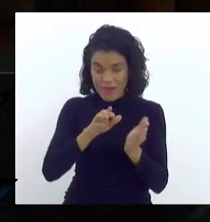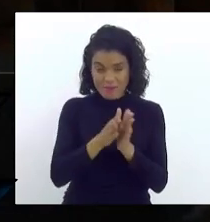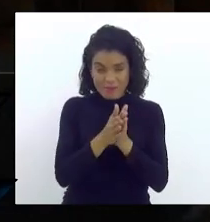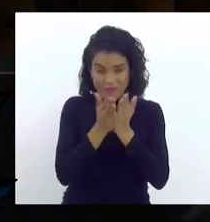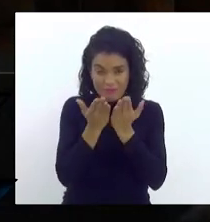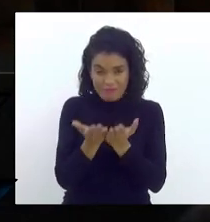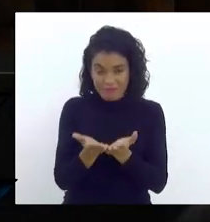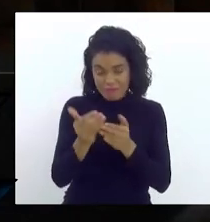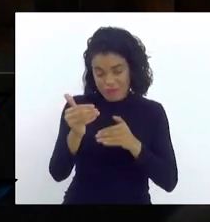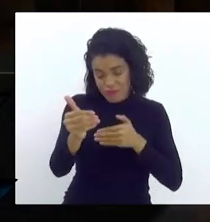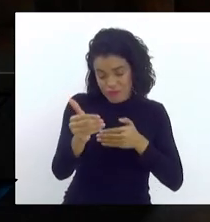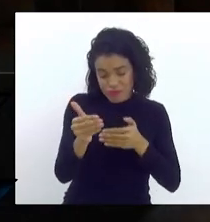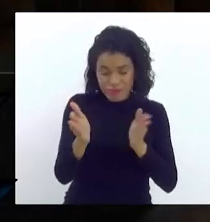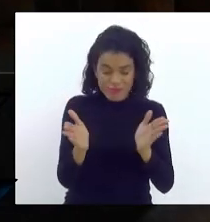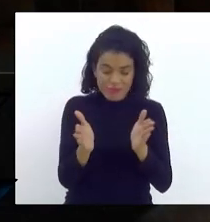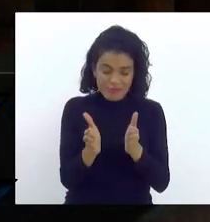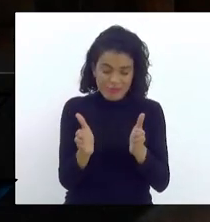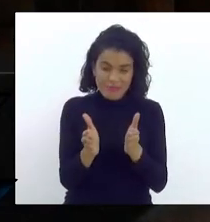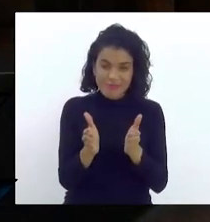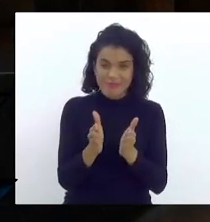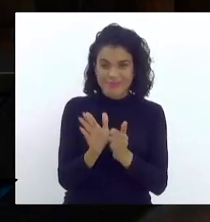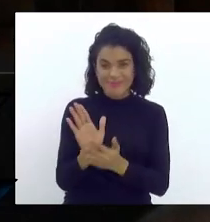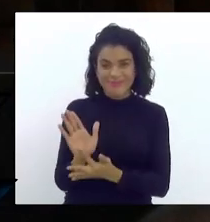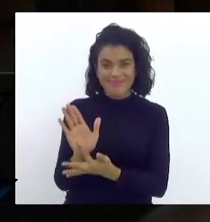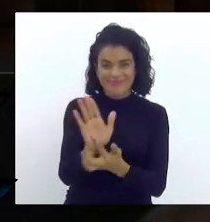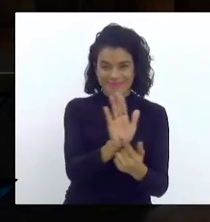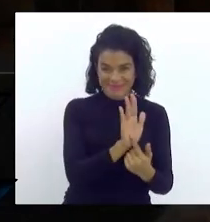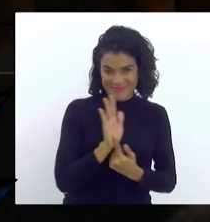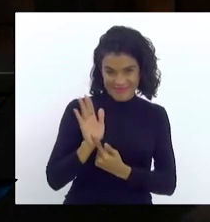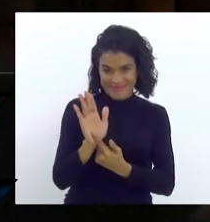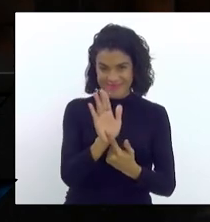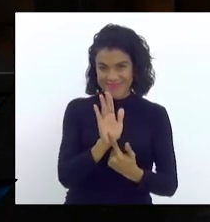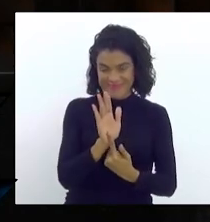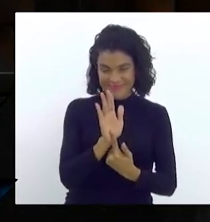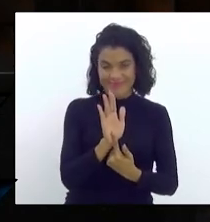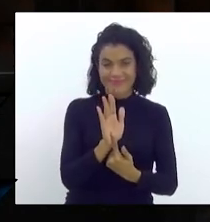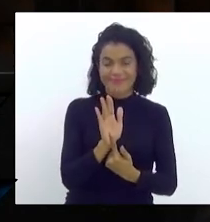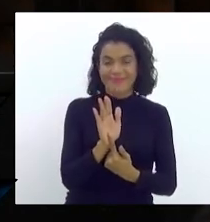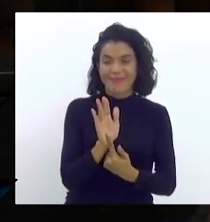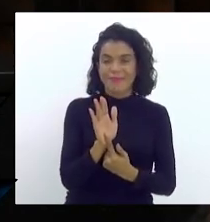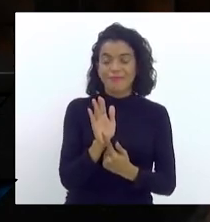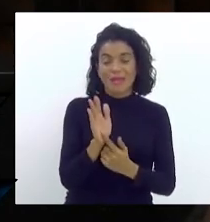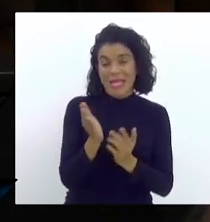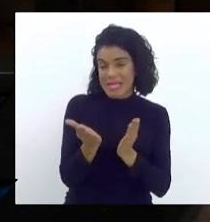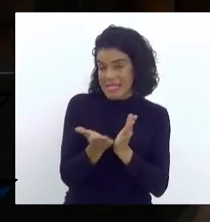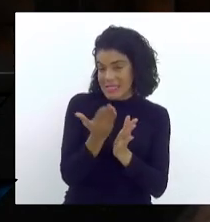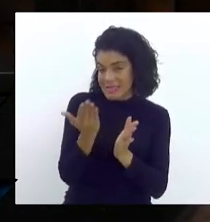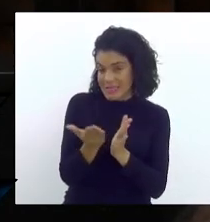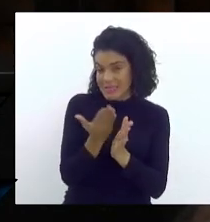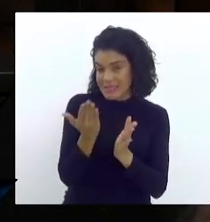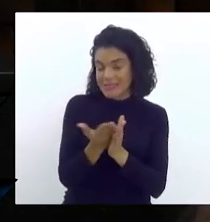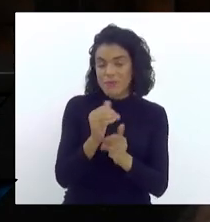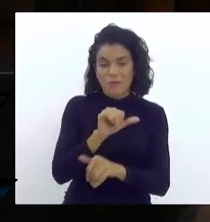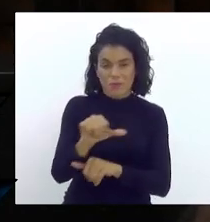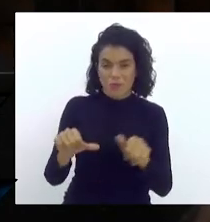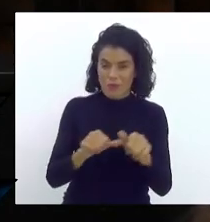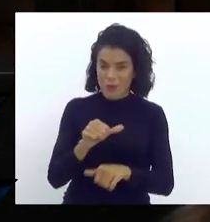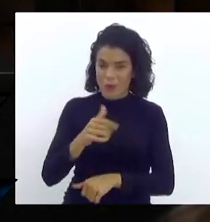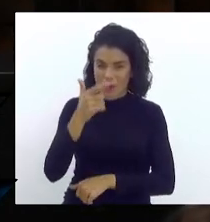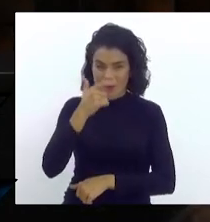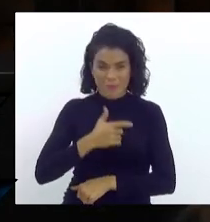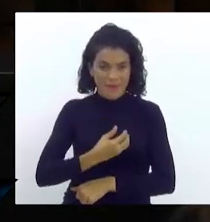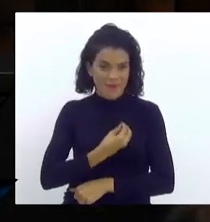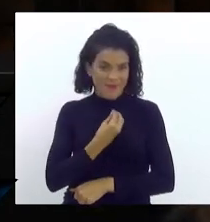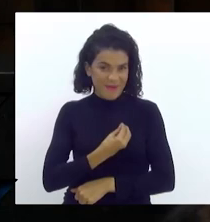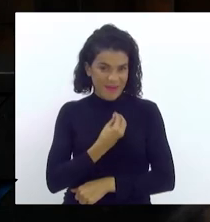aqui, só para mostrar para vocês que esse livro mudou a minha vida, e